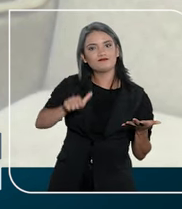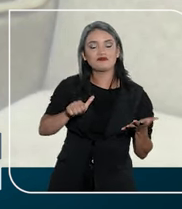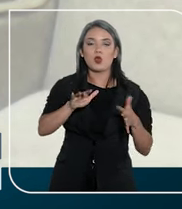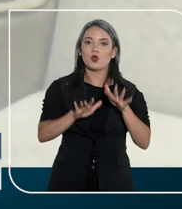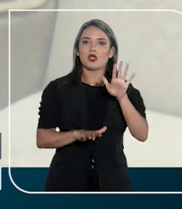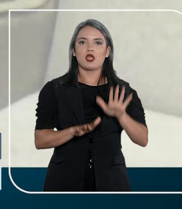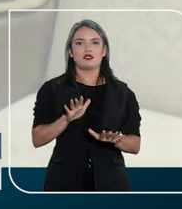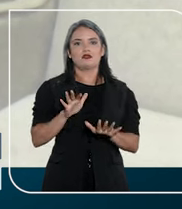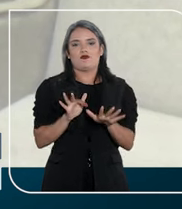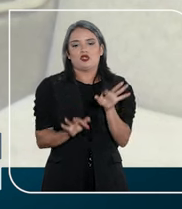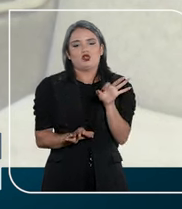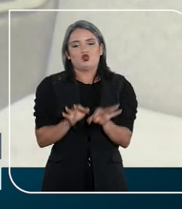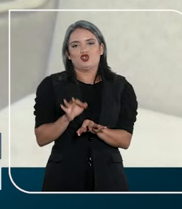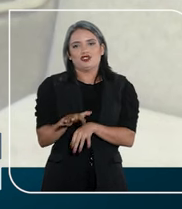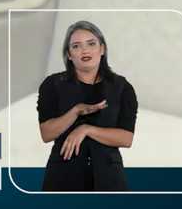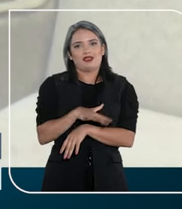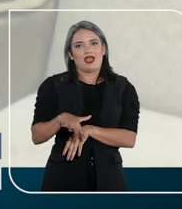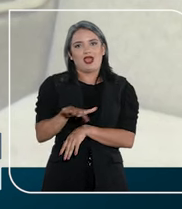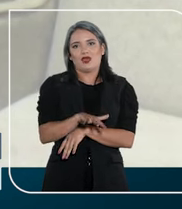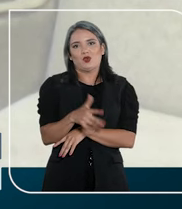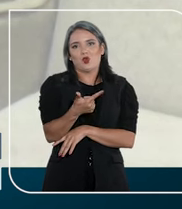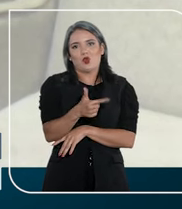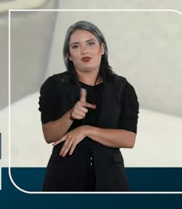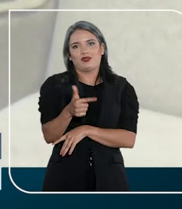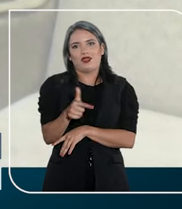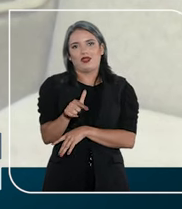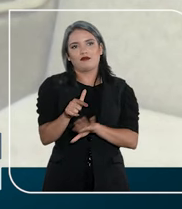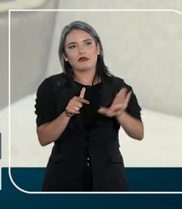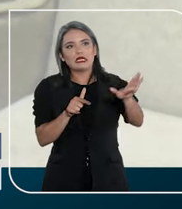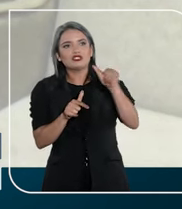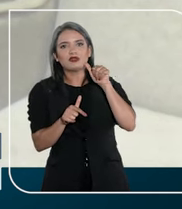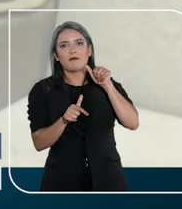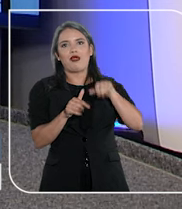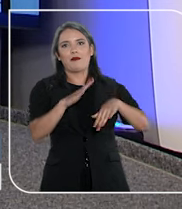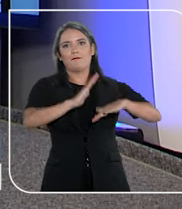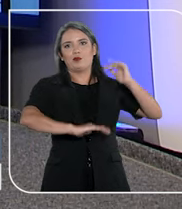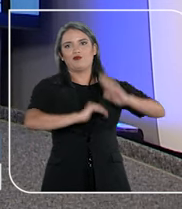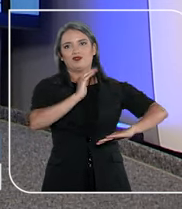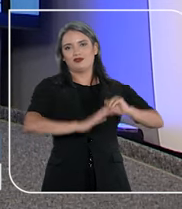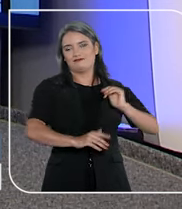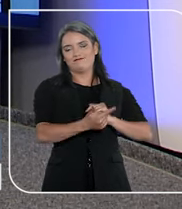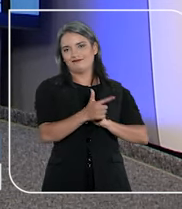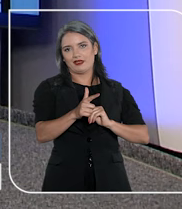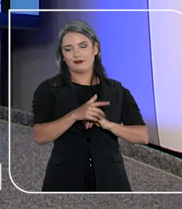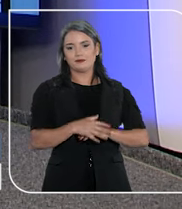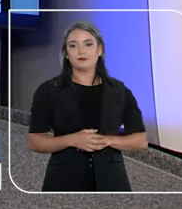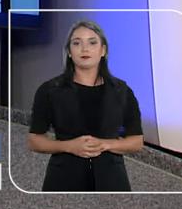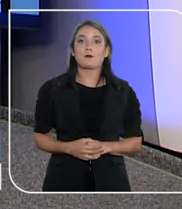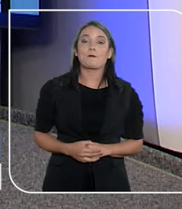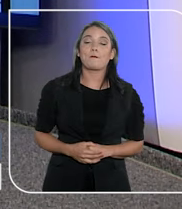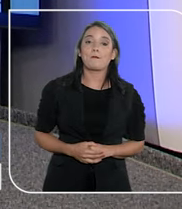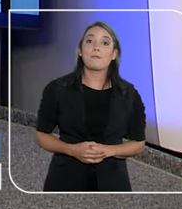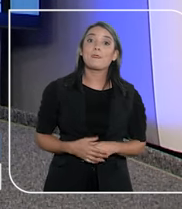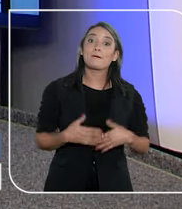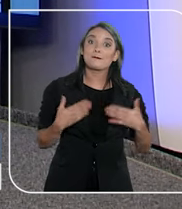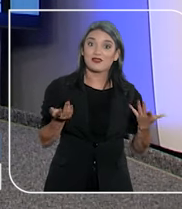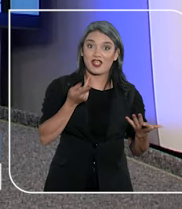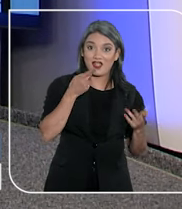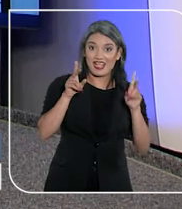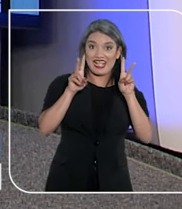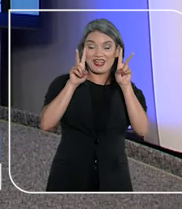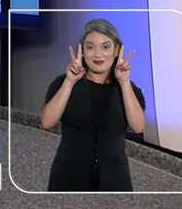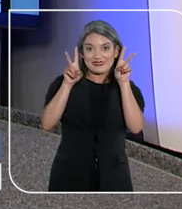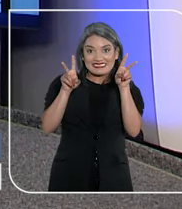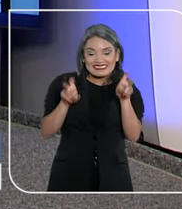não tem a humildade suficiente para ouvir esses especialistas. Eu quero resgatar aqui rapidamente, Fátima, porque esse é um assunto que me